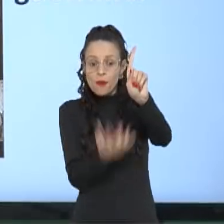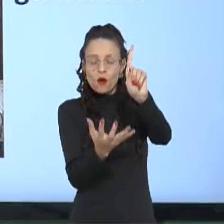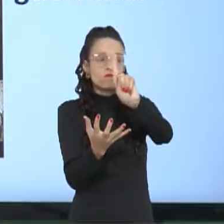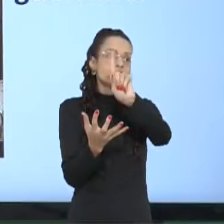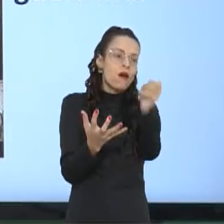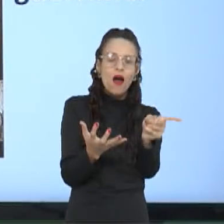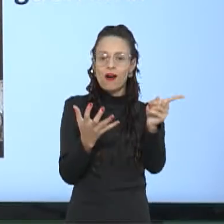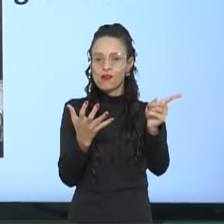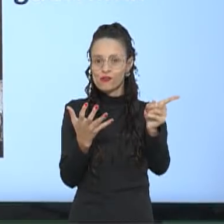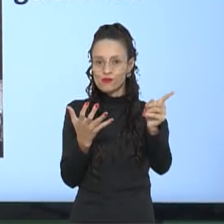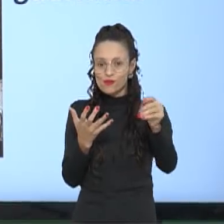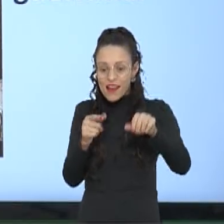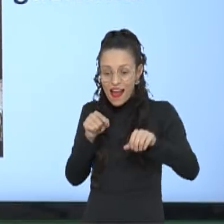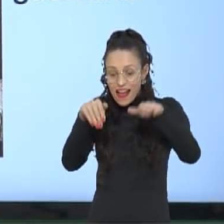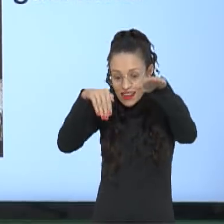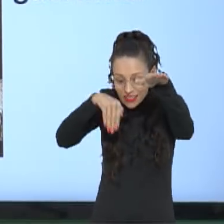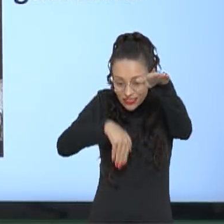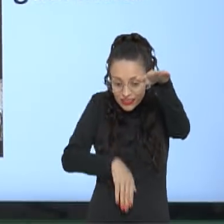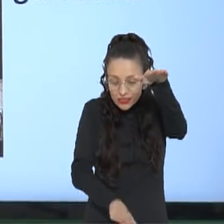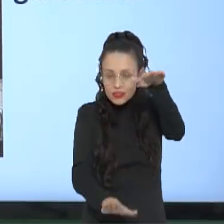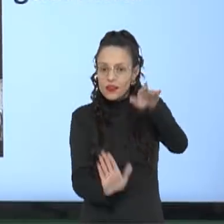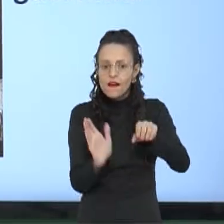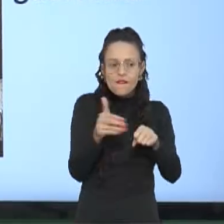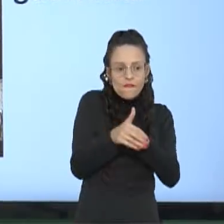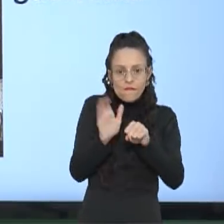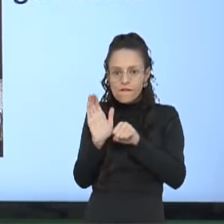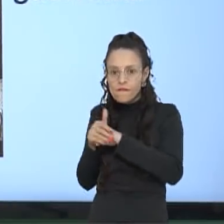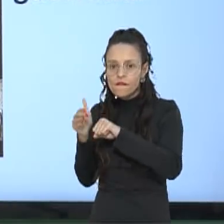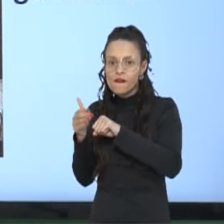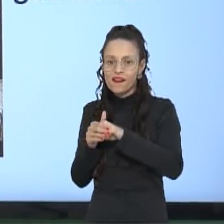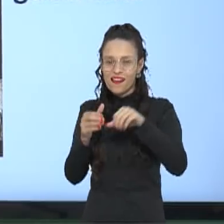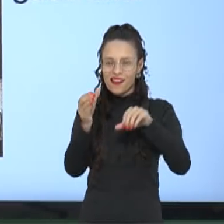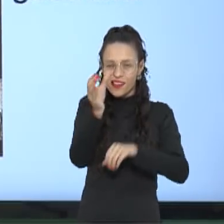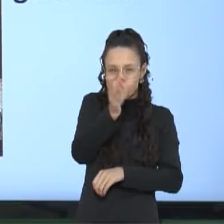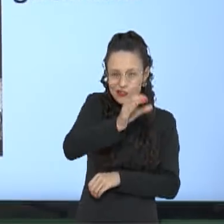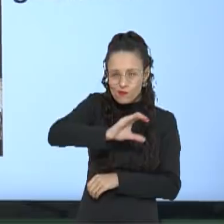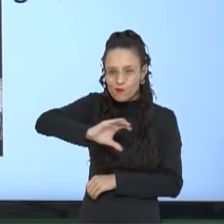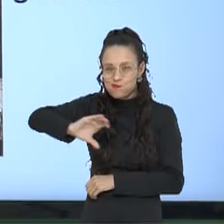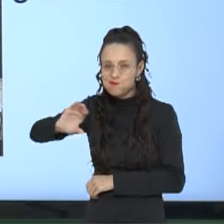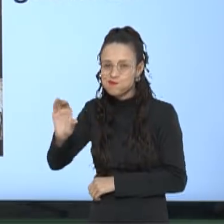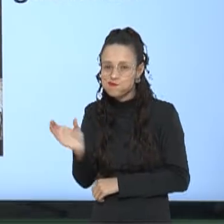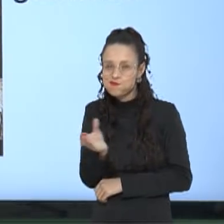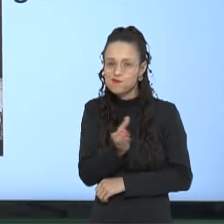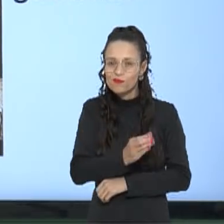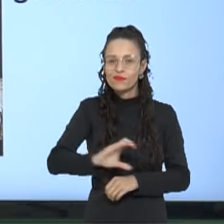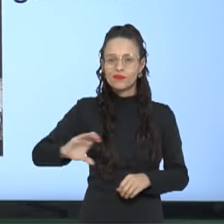esses Vietcongs se escondiam muitas vezes em túneis, em